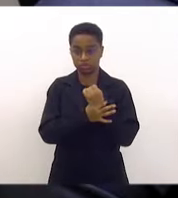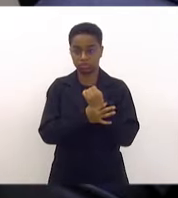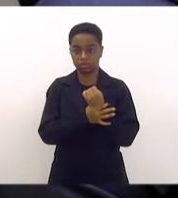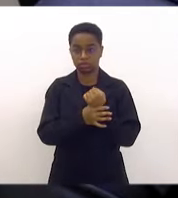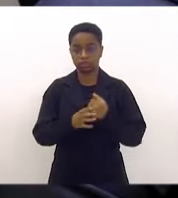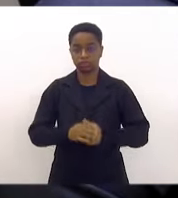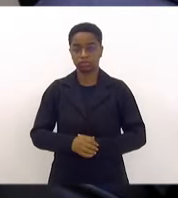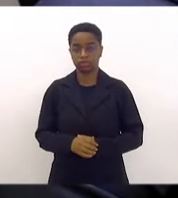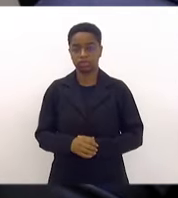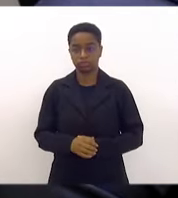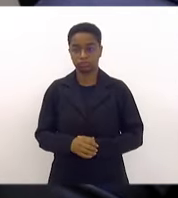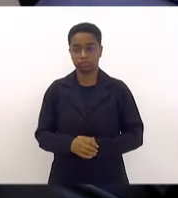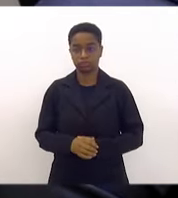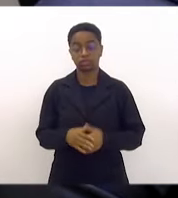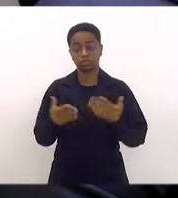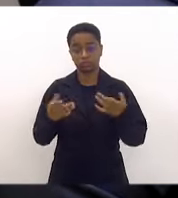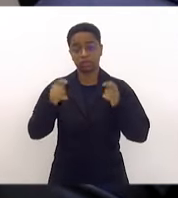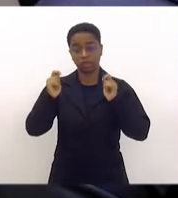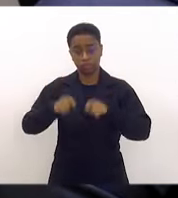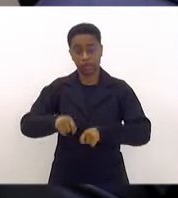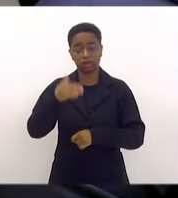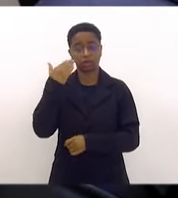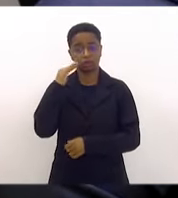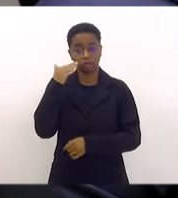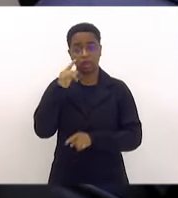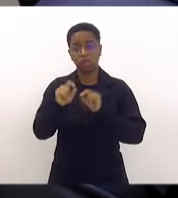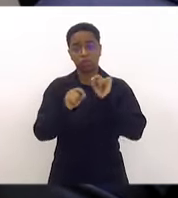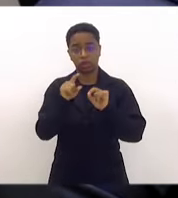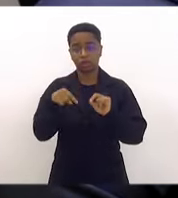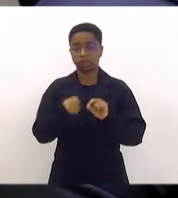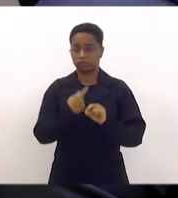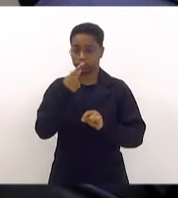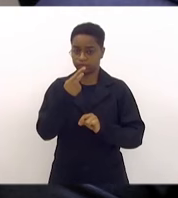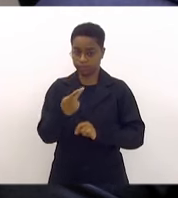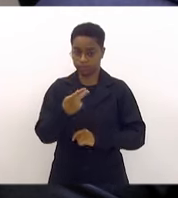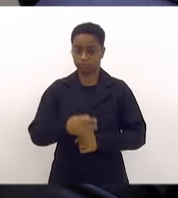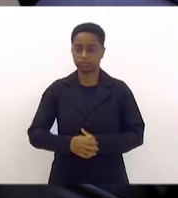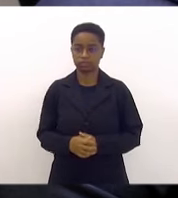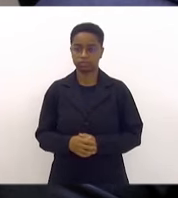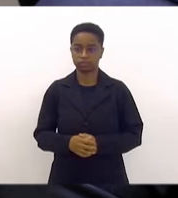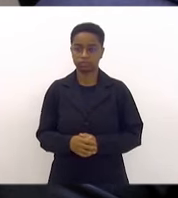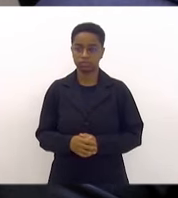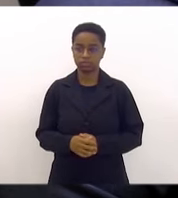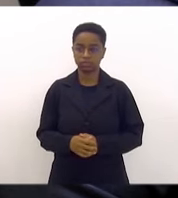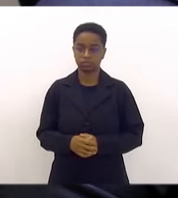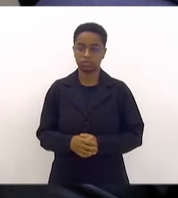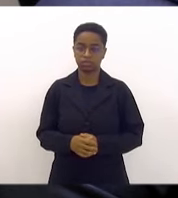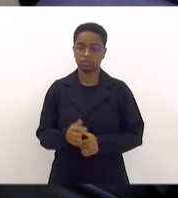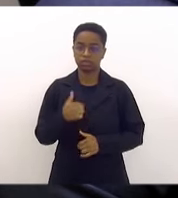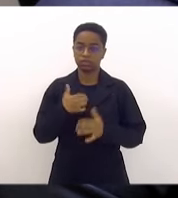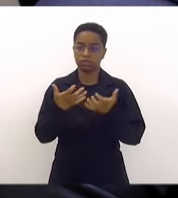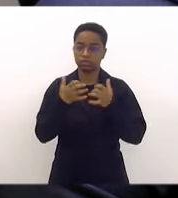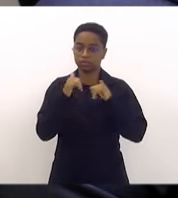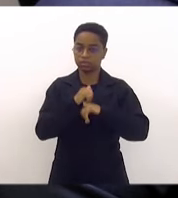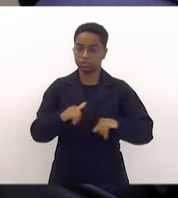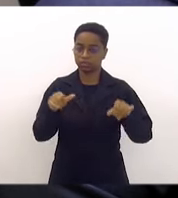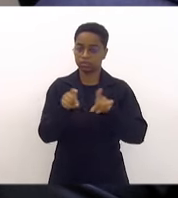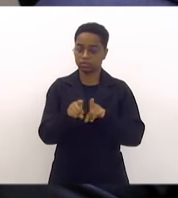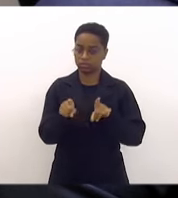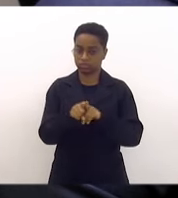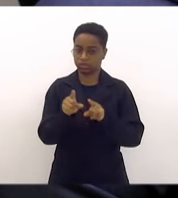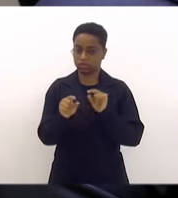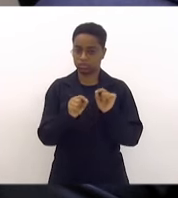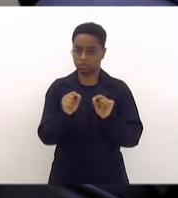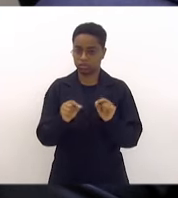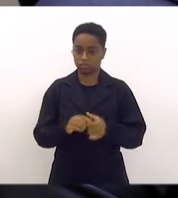então é bem possível entender aquilo que a gente tá falando também eu queria dizer aqui que